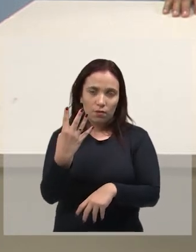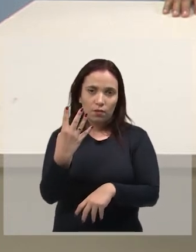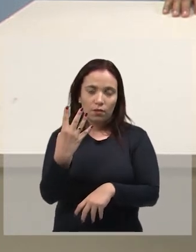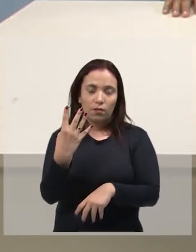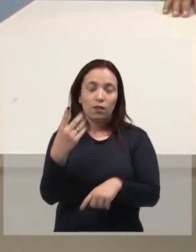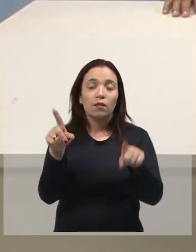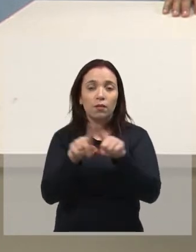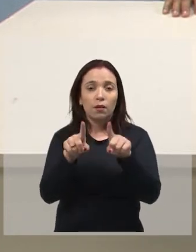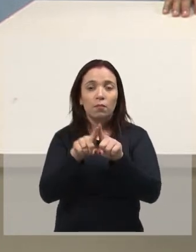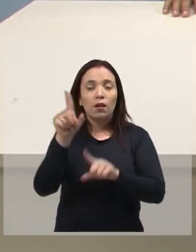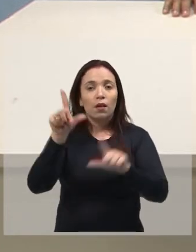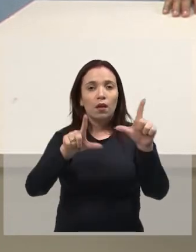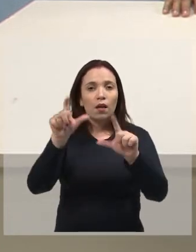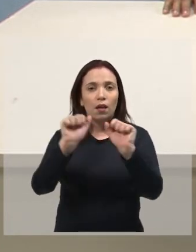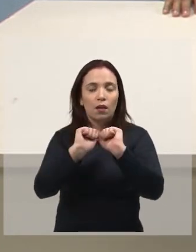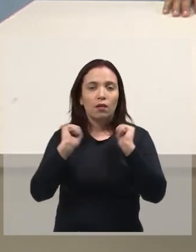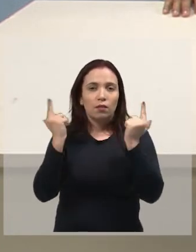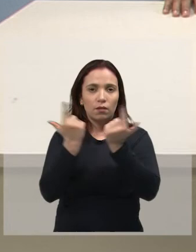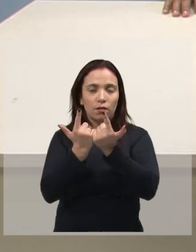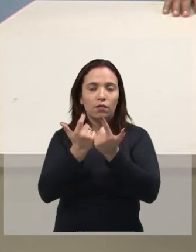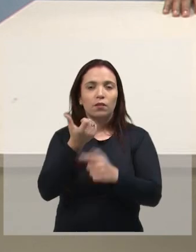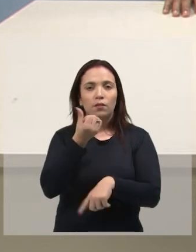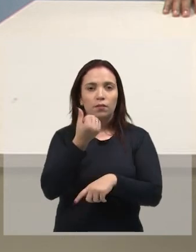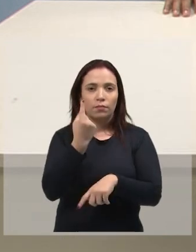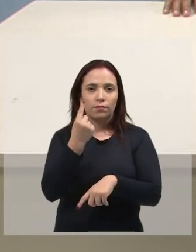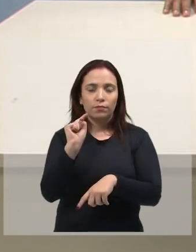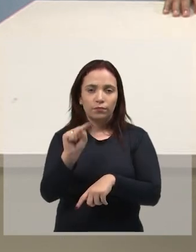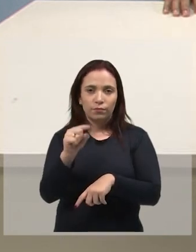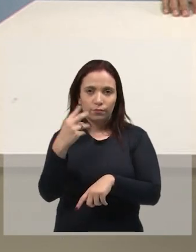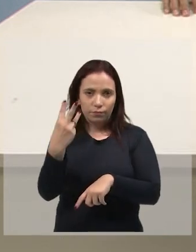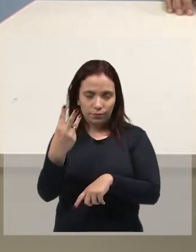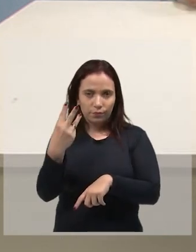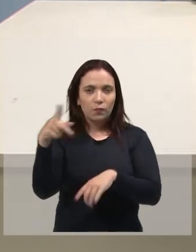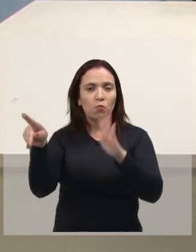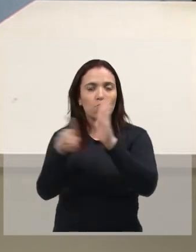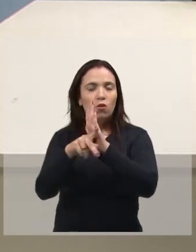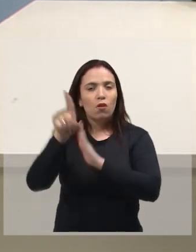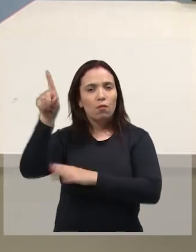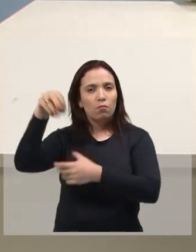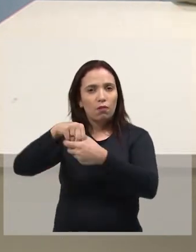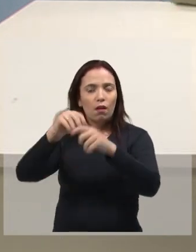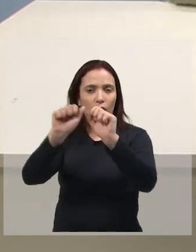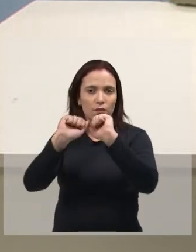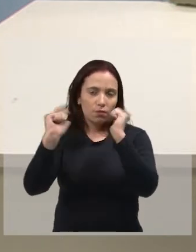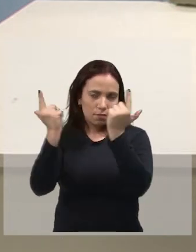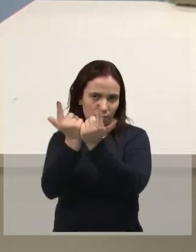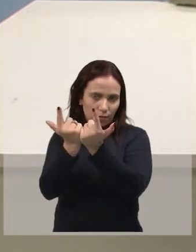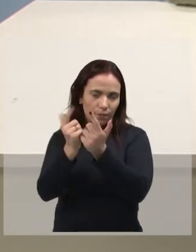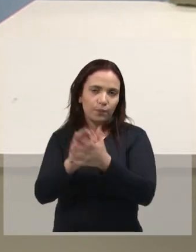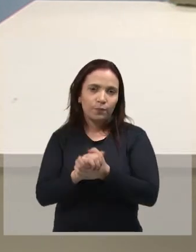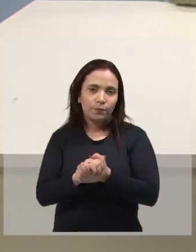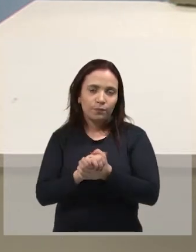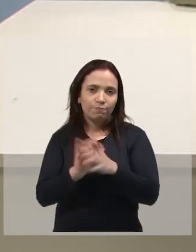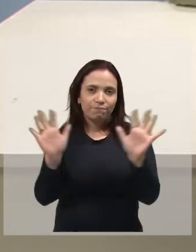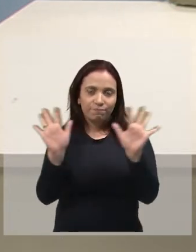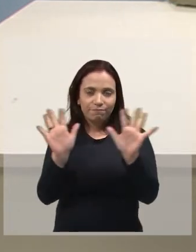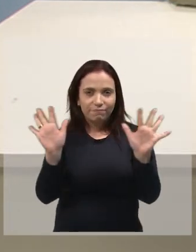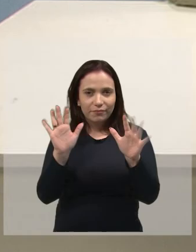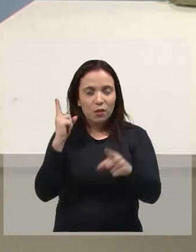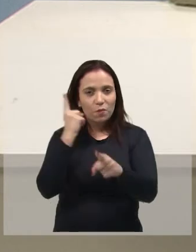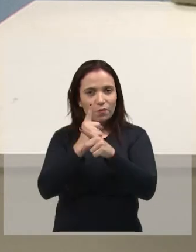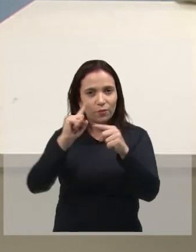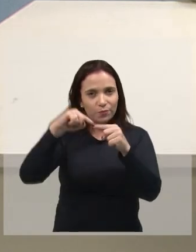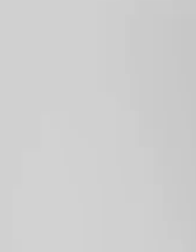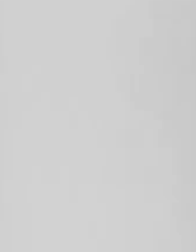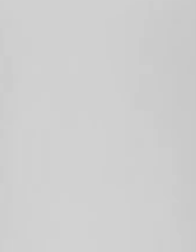61.4, e também pela TV Assembleia, que é a emissora de TV oficial da Assembleia Legislativa. Até o nosso